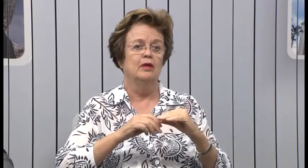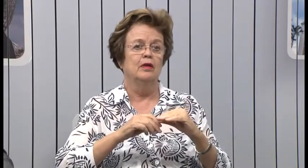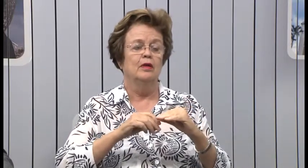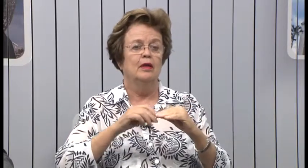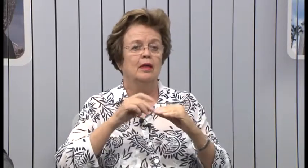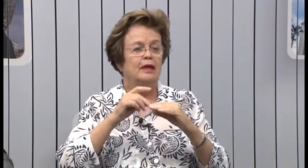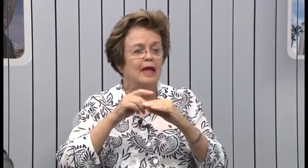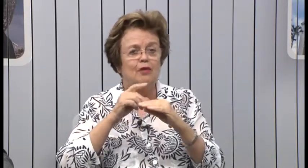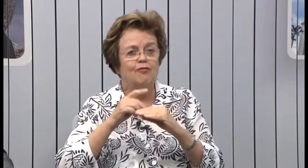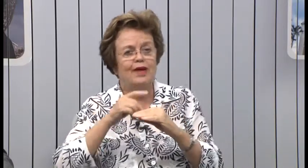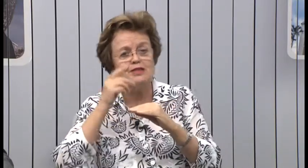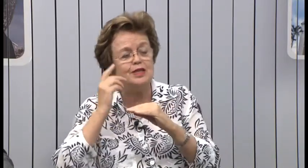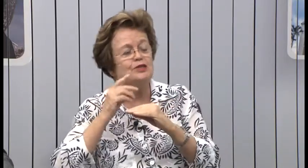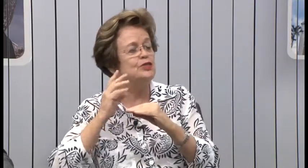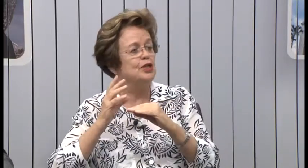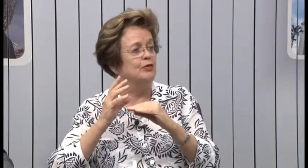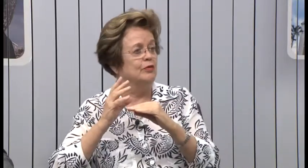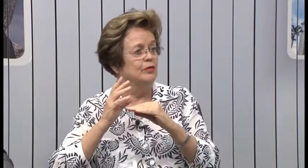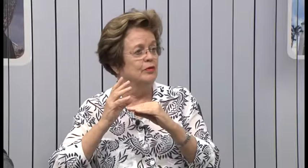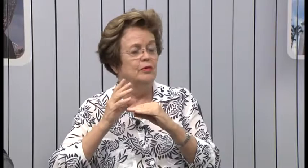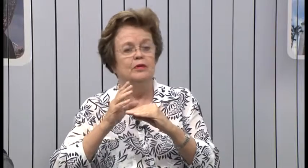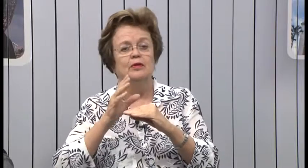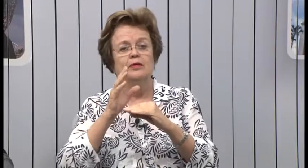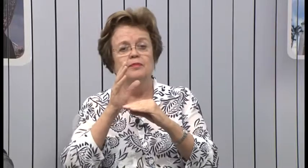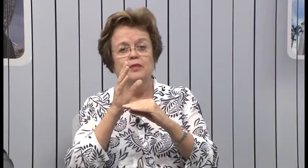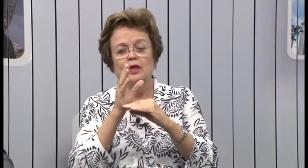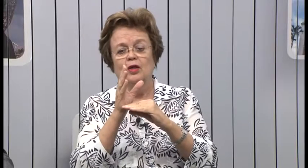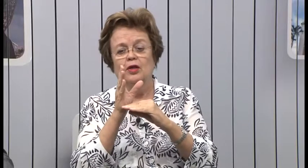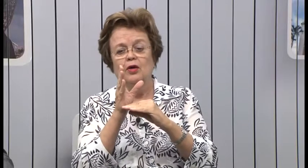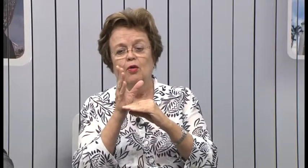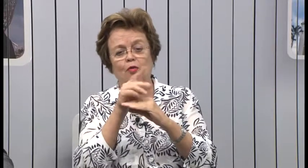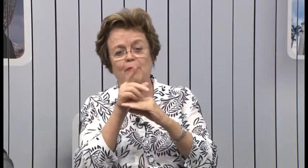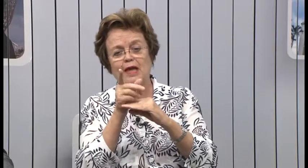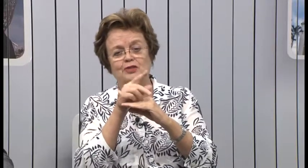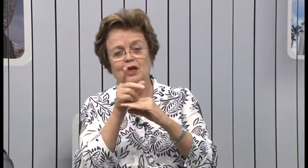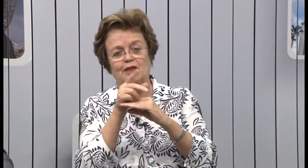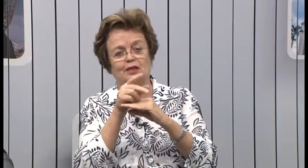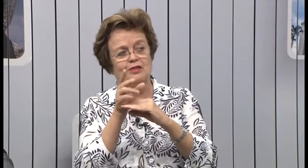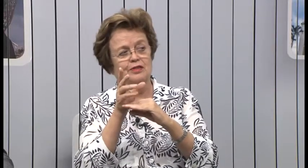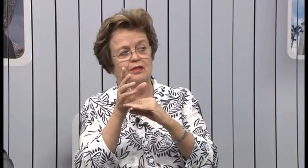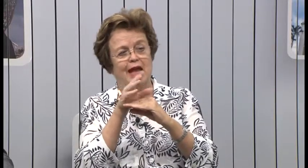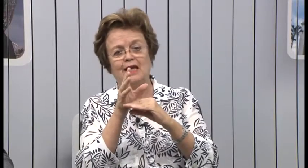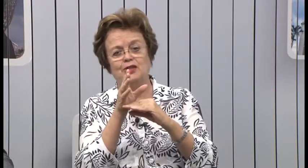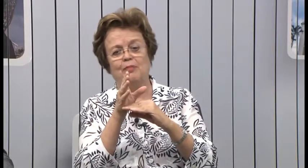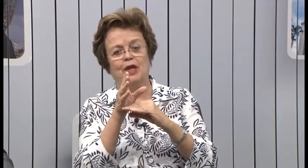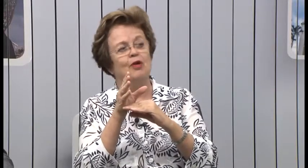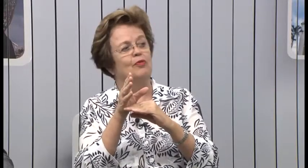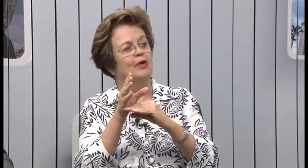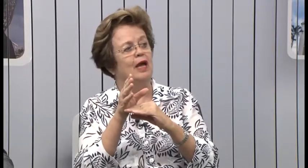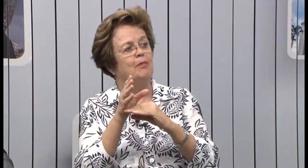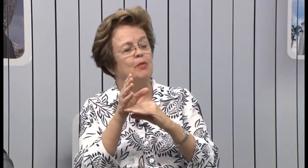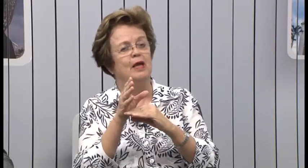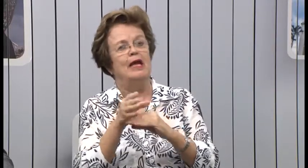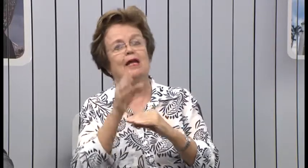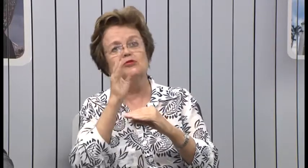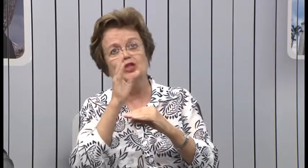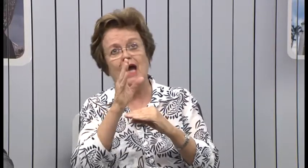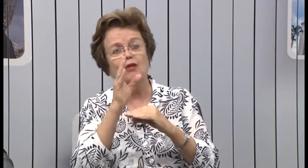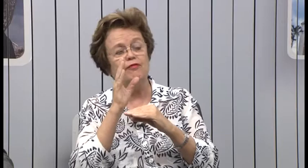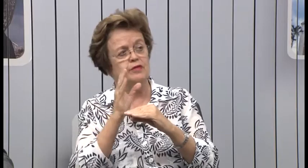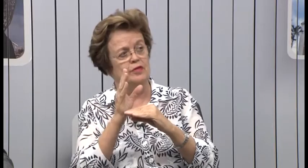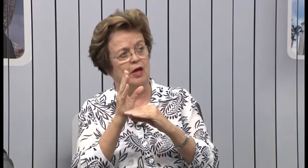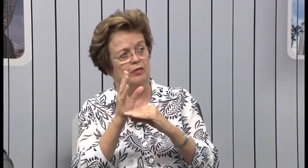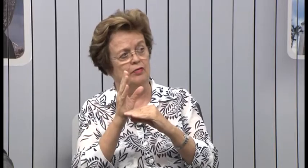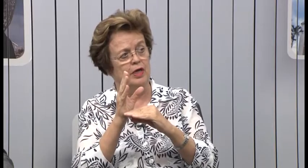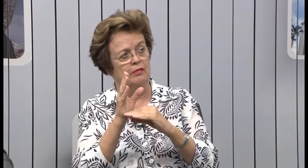Ministério. Daí não faz sentido. Um mês antes, 10 de abril, ele publicar no